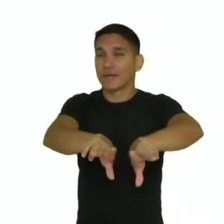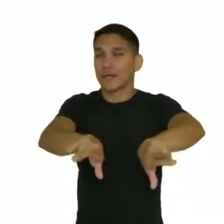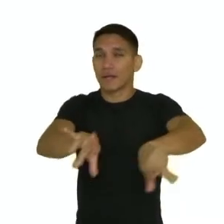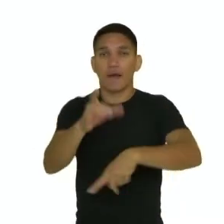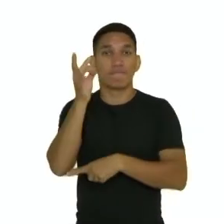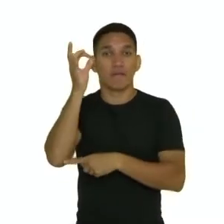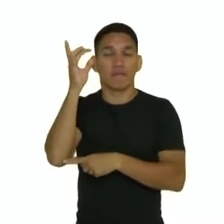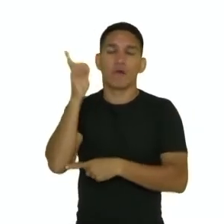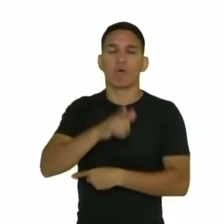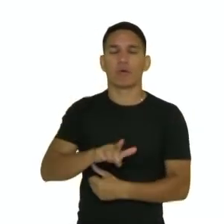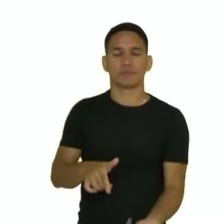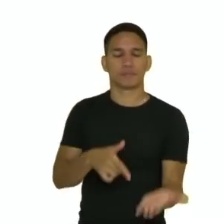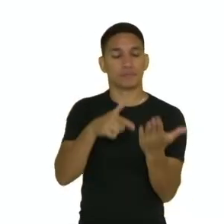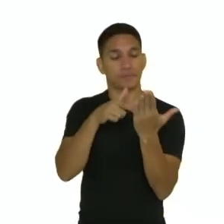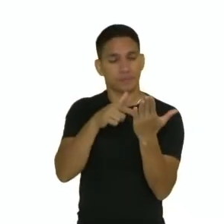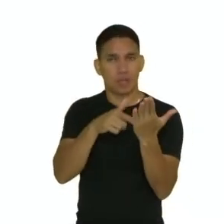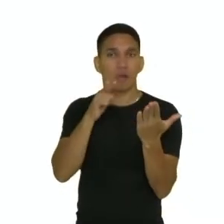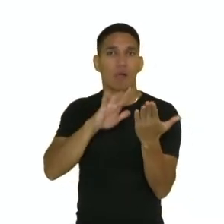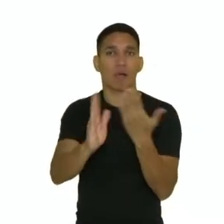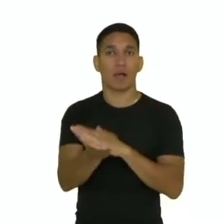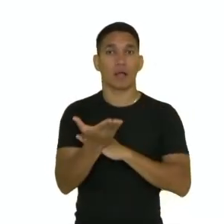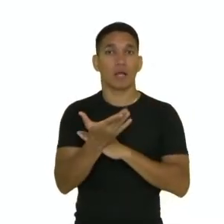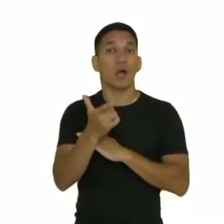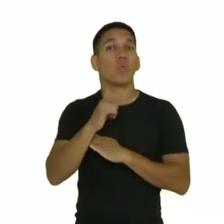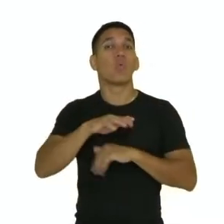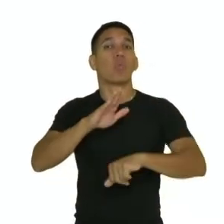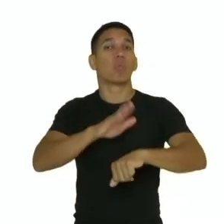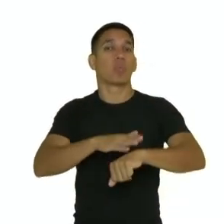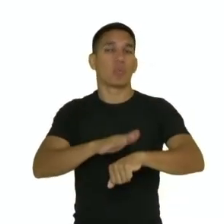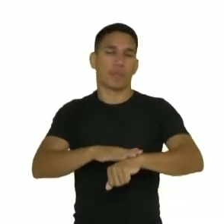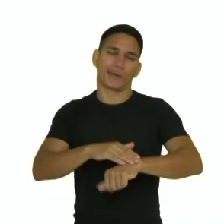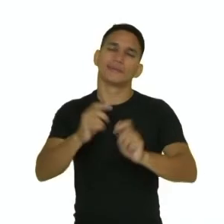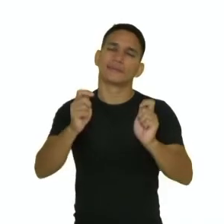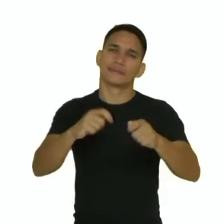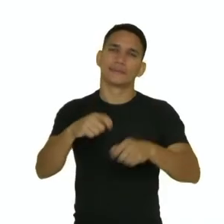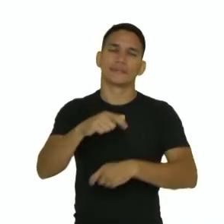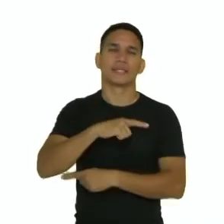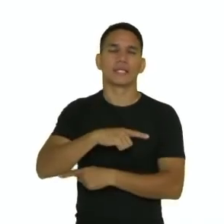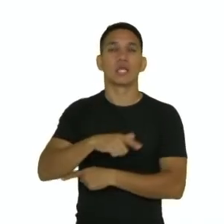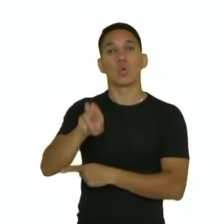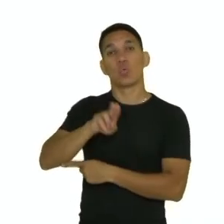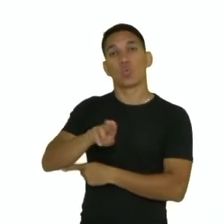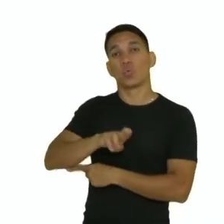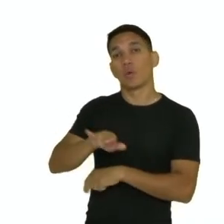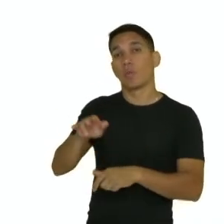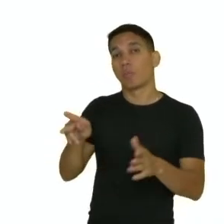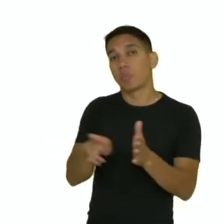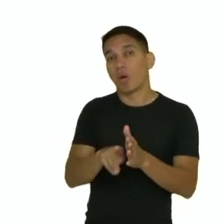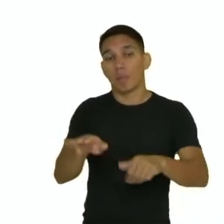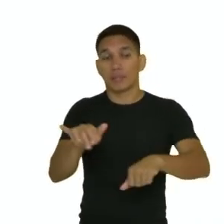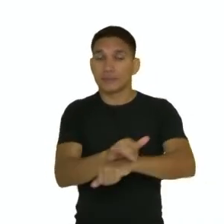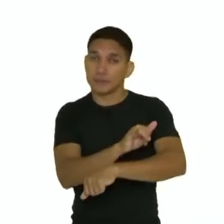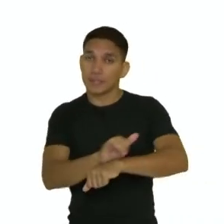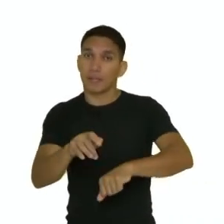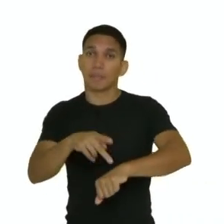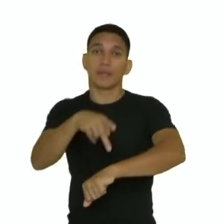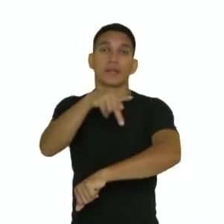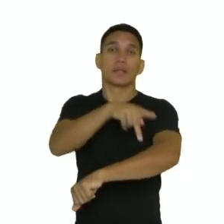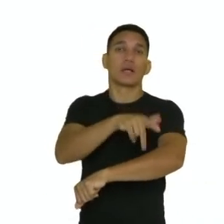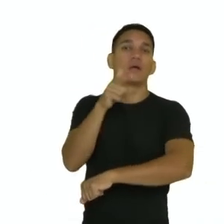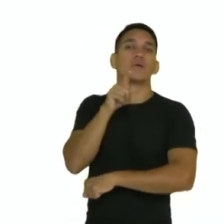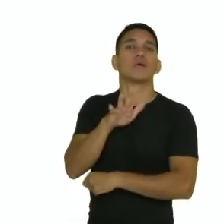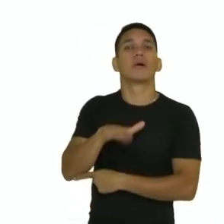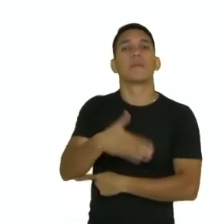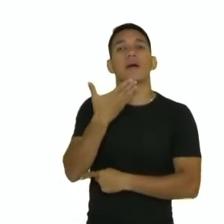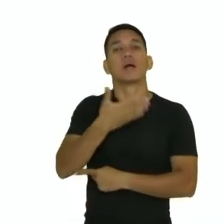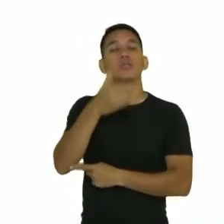pelo celular trazem benefícios quanto à sua utilização como recurso pedagógico para